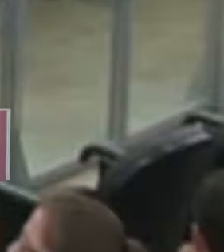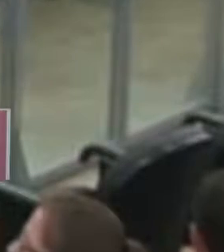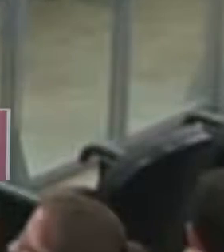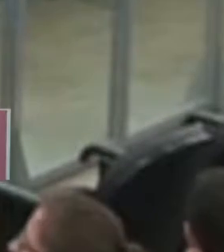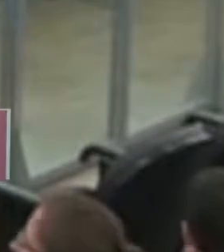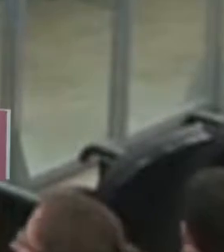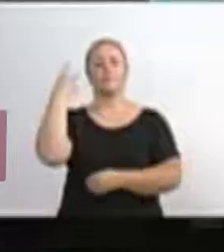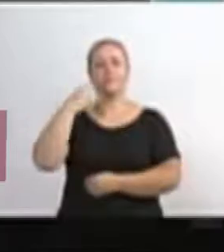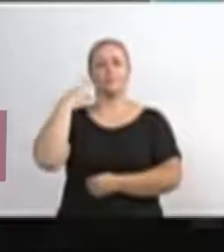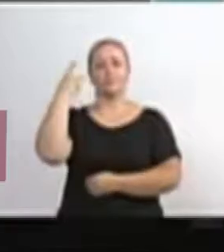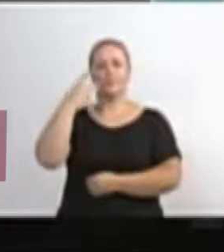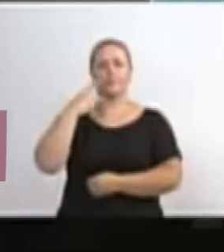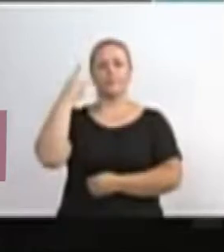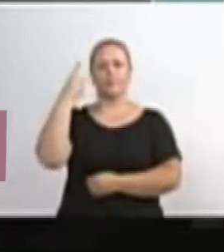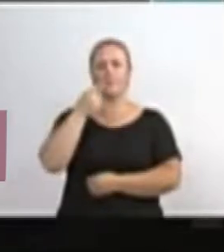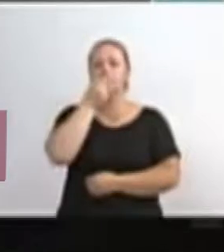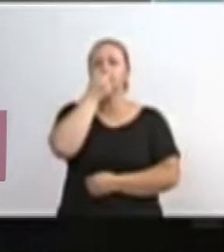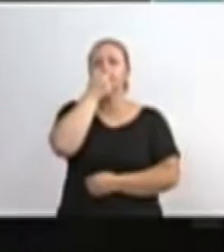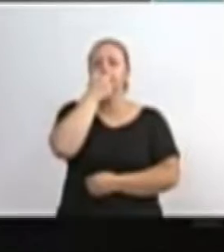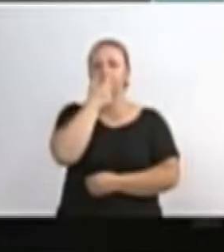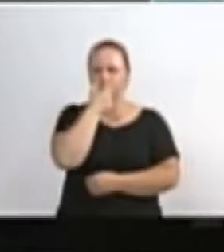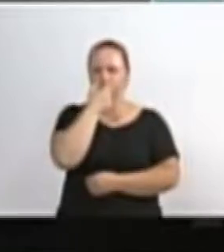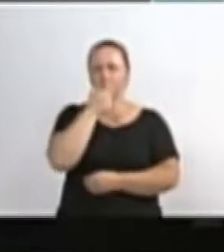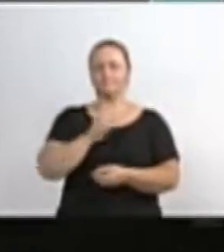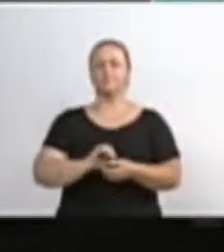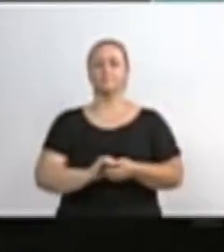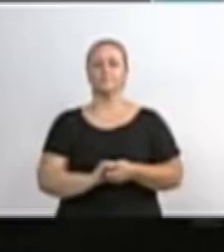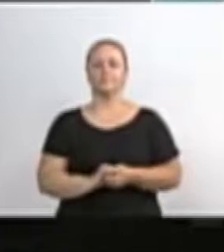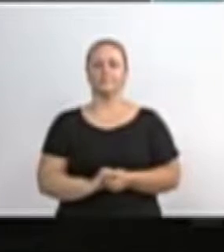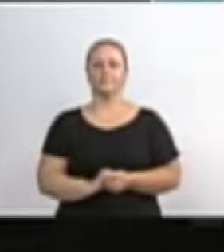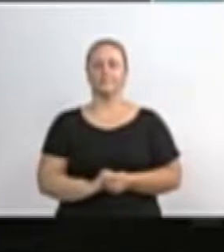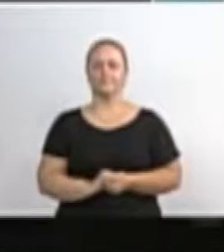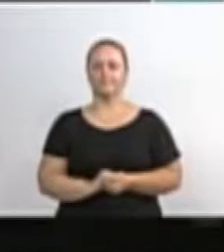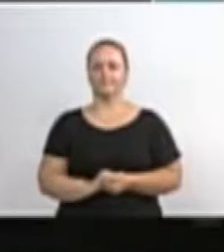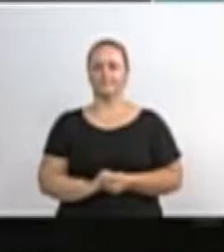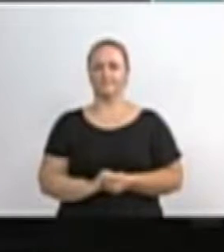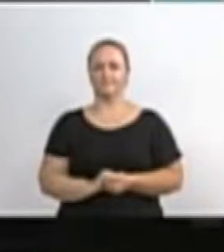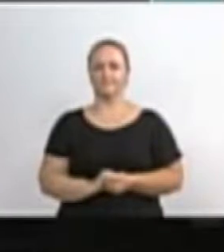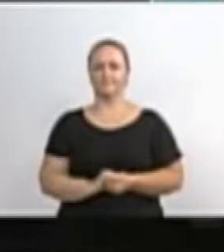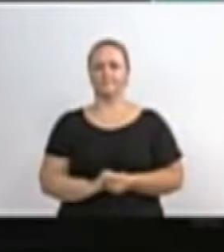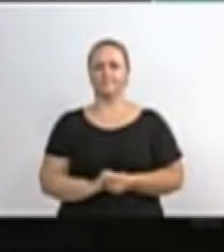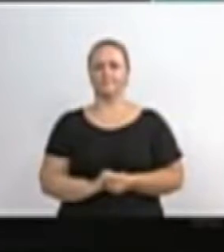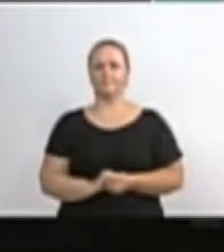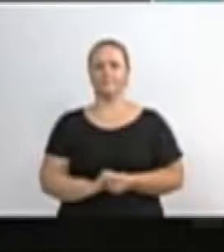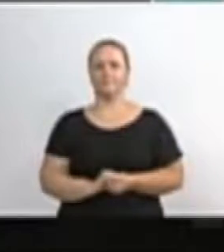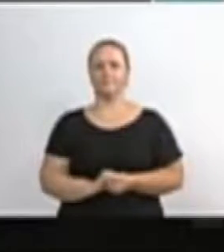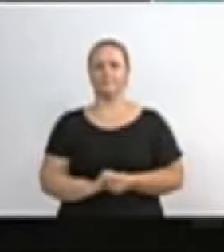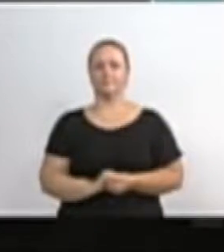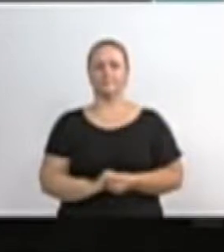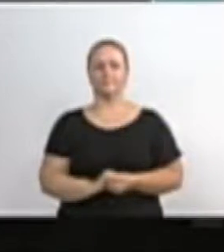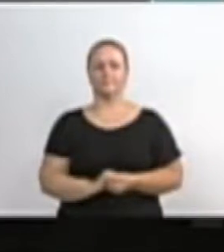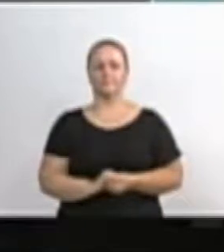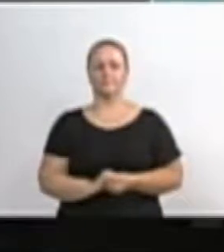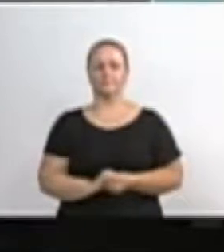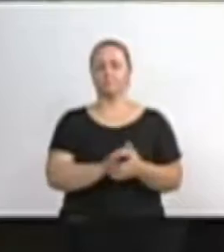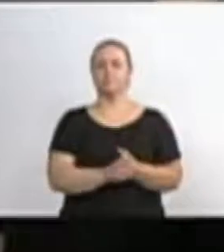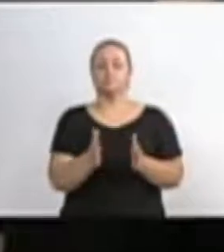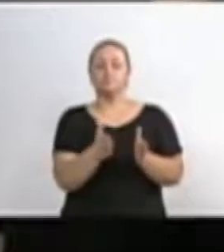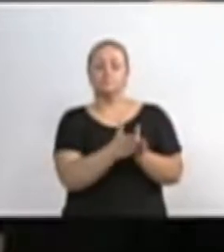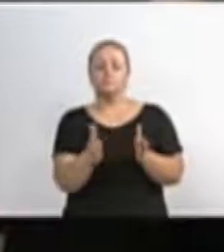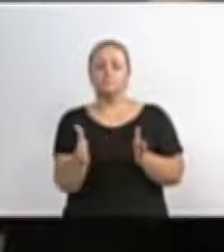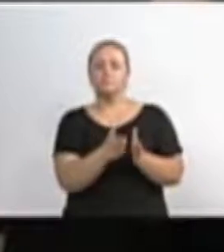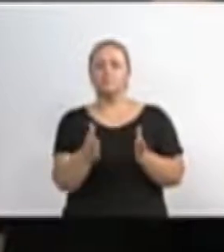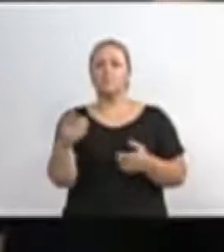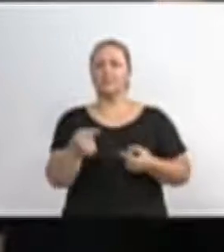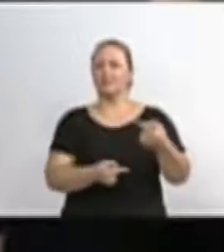ordinária desta quinta-feira 3 projetos de lei, sendo 2 em redação final e 1 em segunda votação.